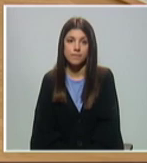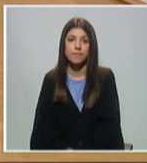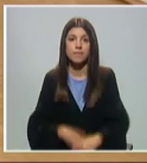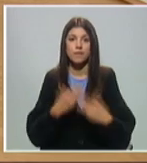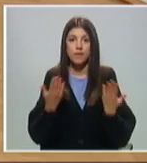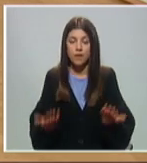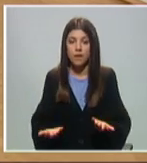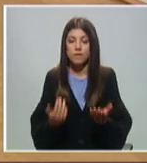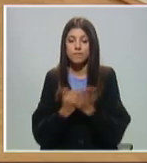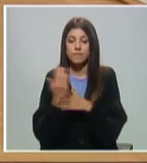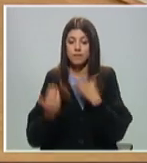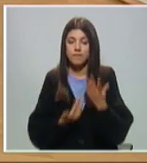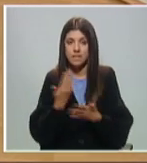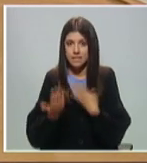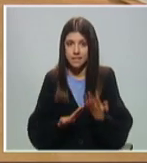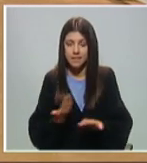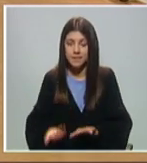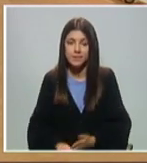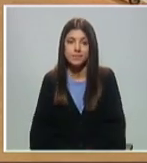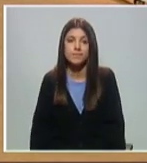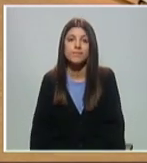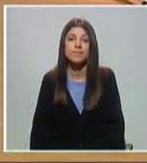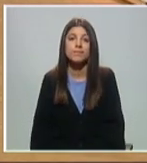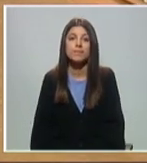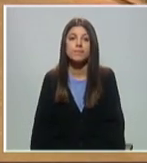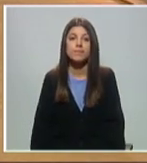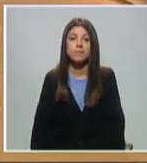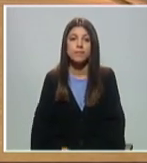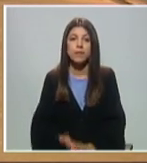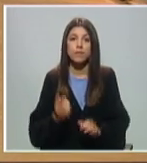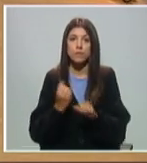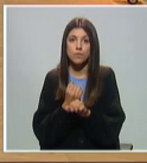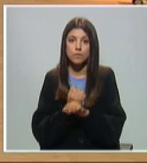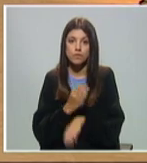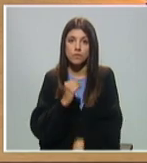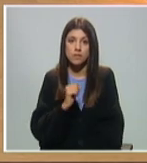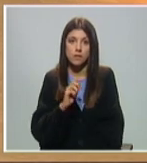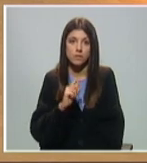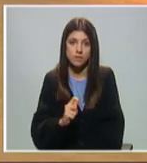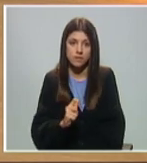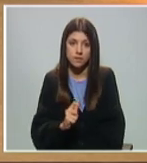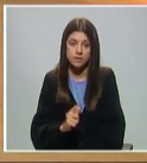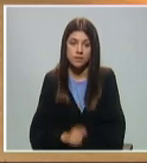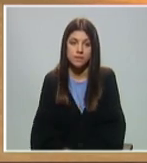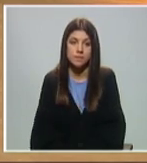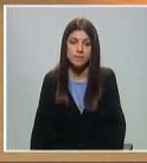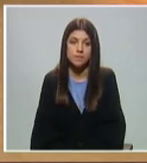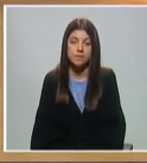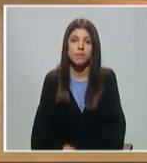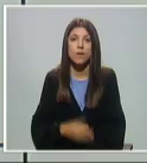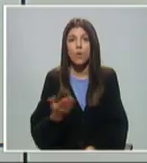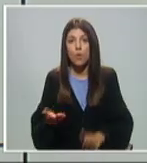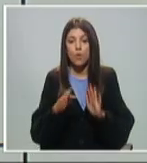Agora vamos avançar ainda mais um pouquinho. Vamos trabalhar com a função se. Em programação poderia ser